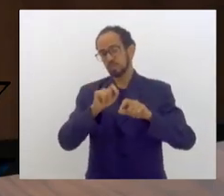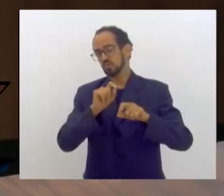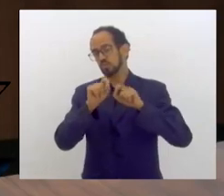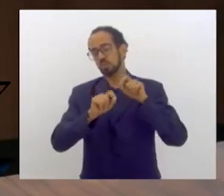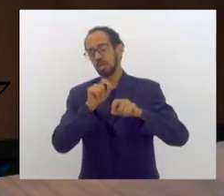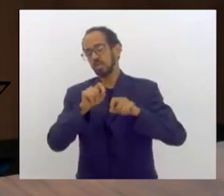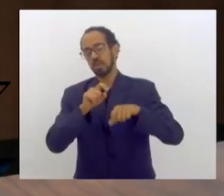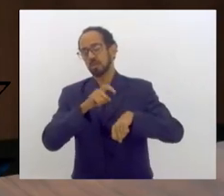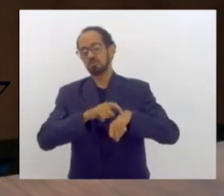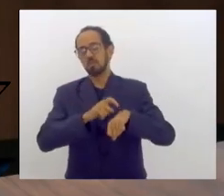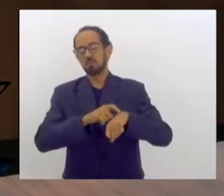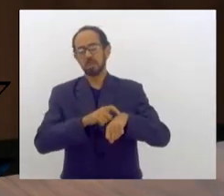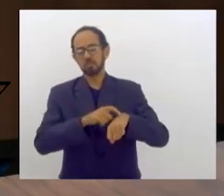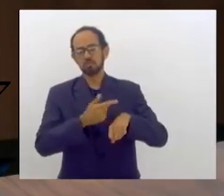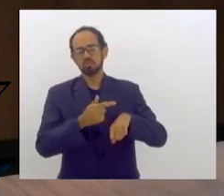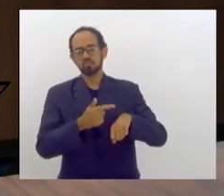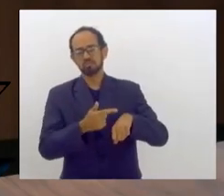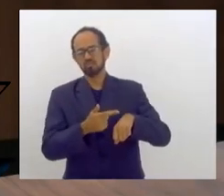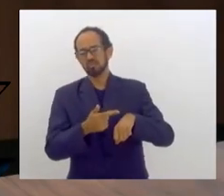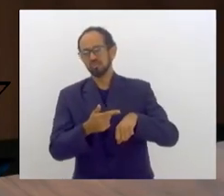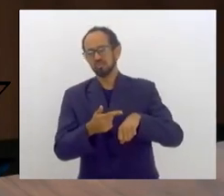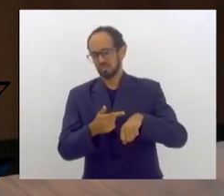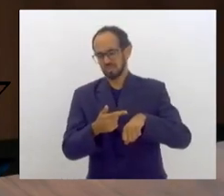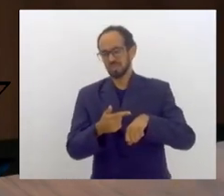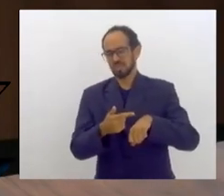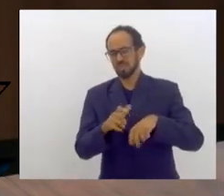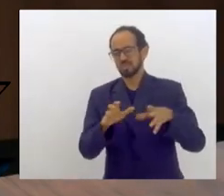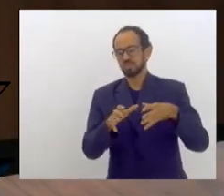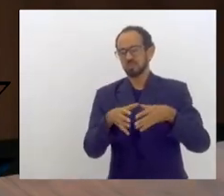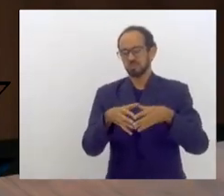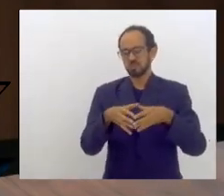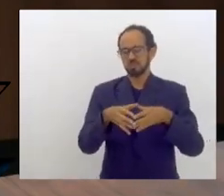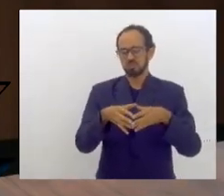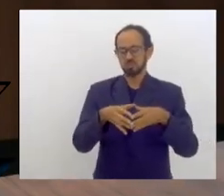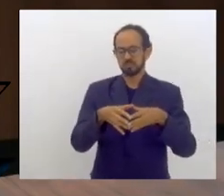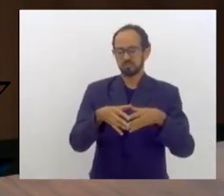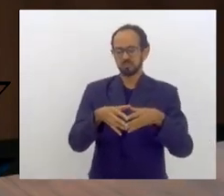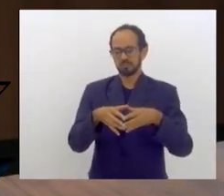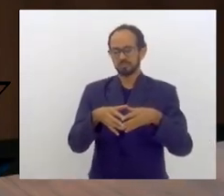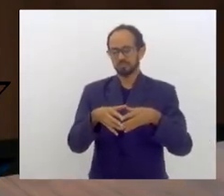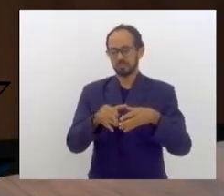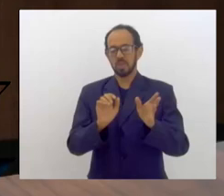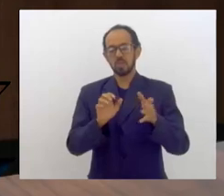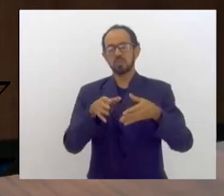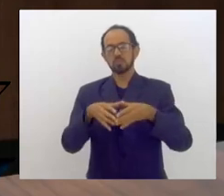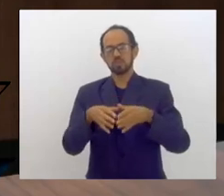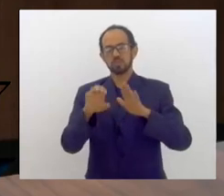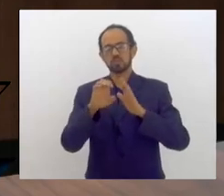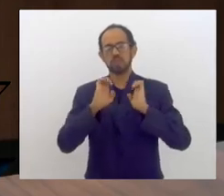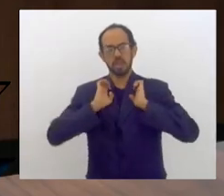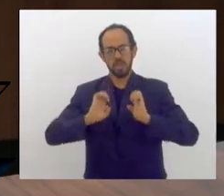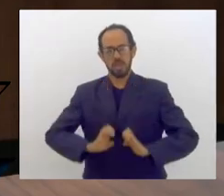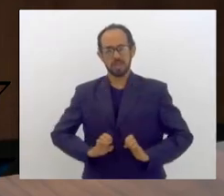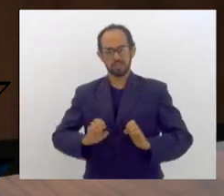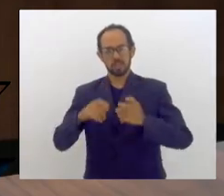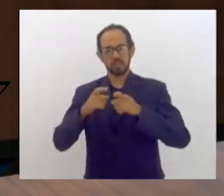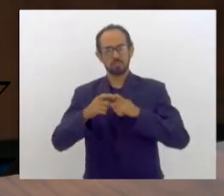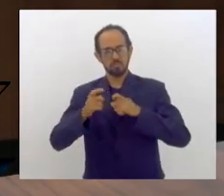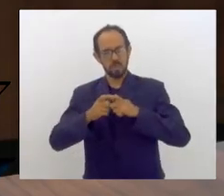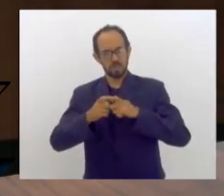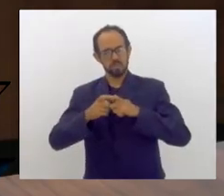naquele momento, não tinham constituídas essas comissões. Olha. E aí, comissão de ética médica, revisão de